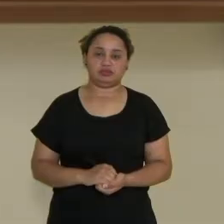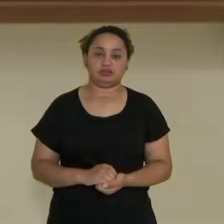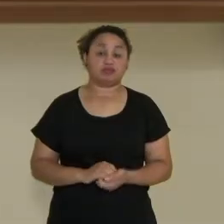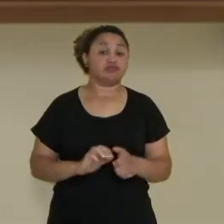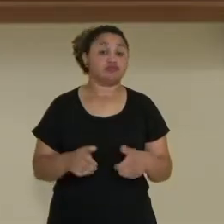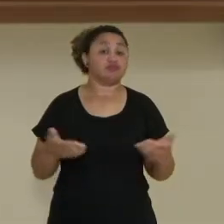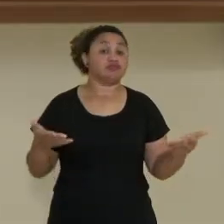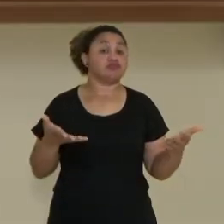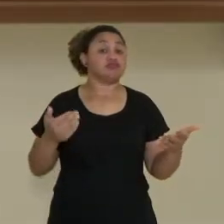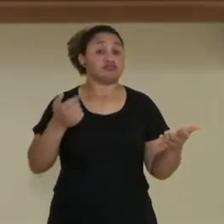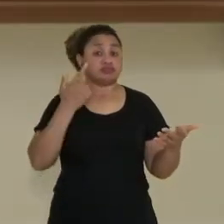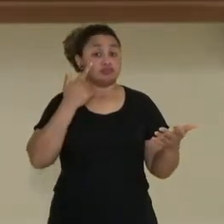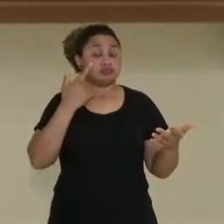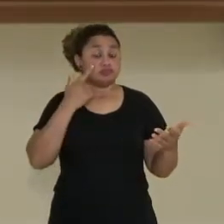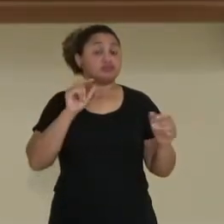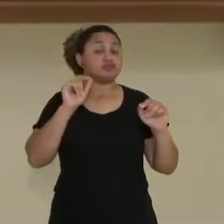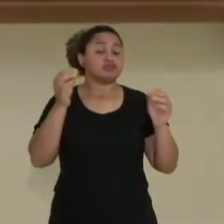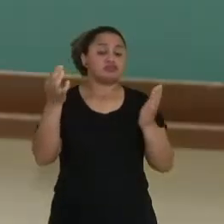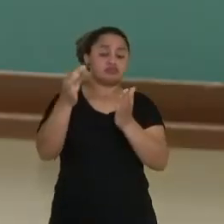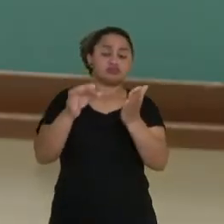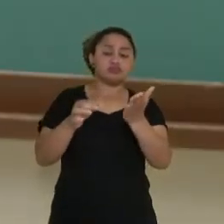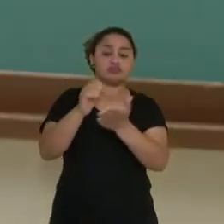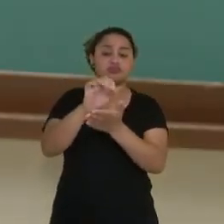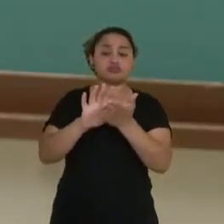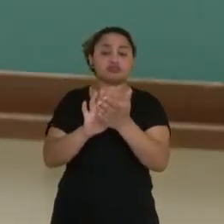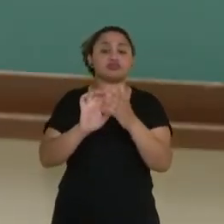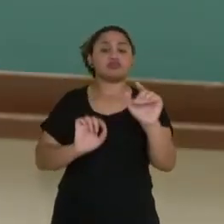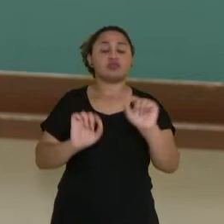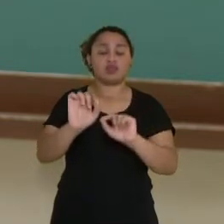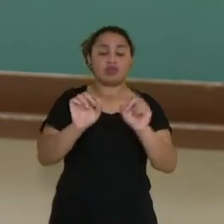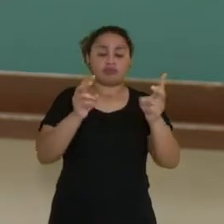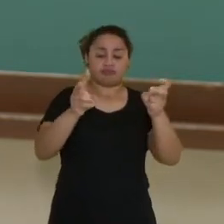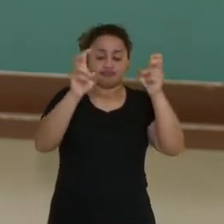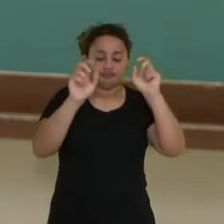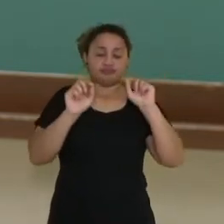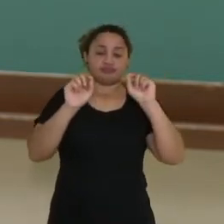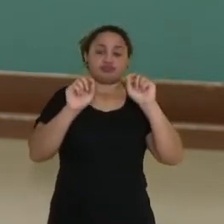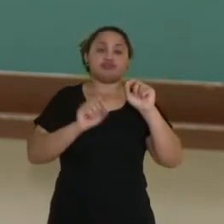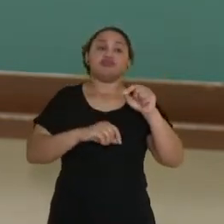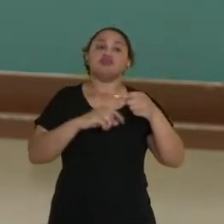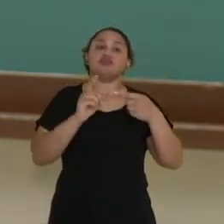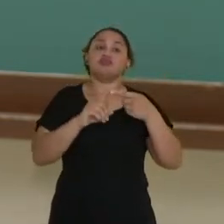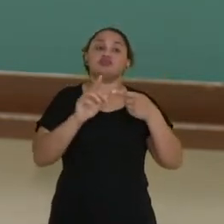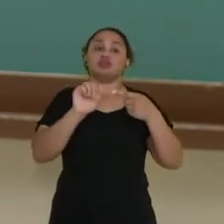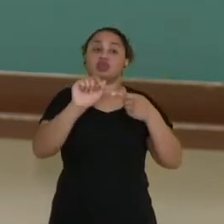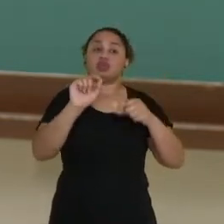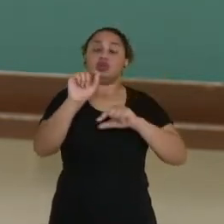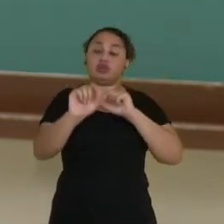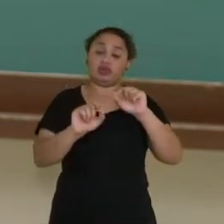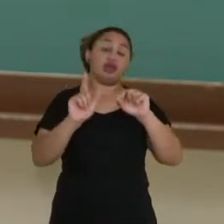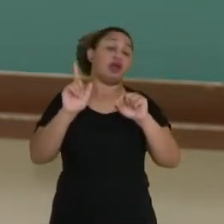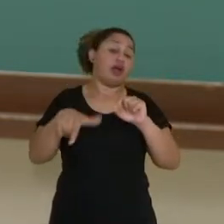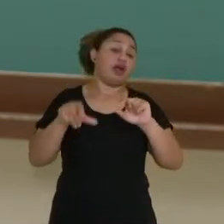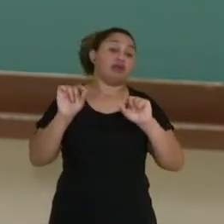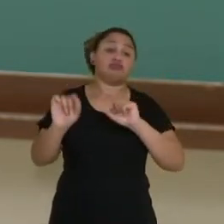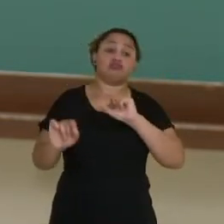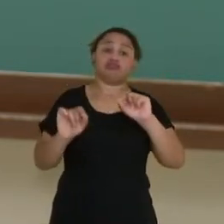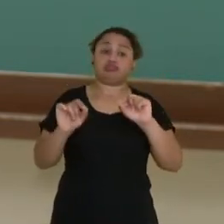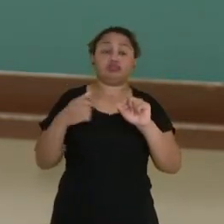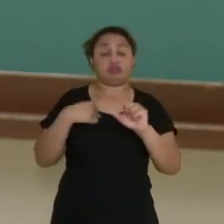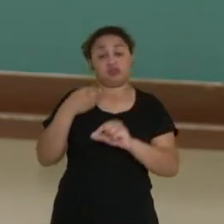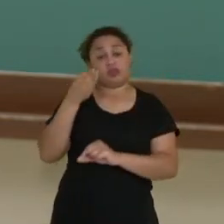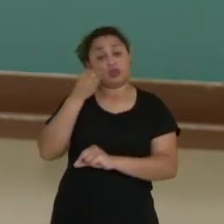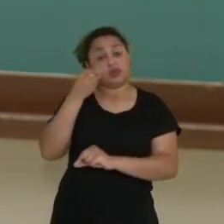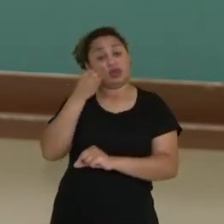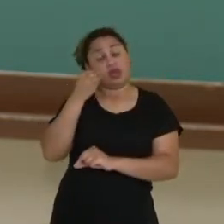Vamos lá, pessoal? Então, corrigindo o nosso praticando 1. Veja, na letra A, o